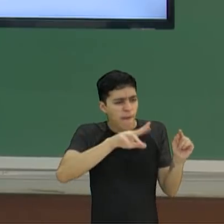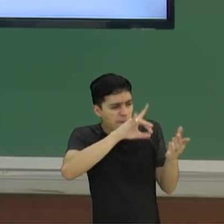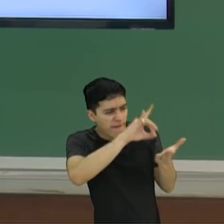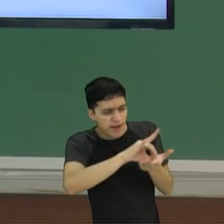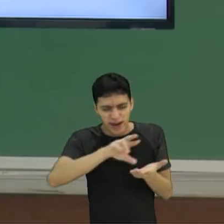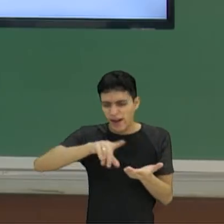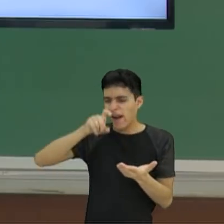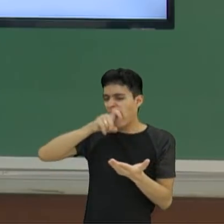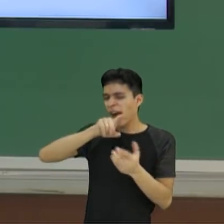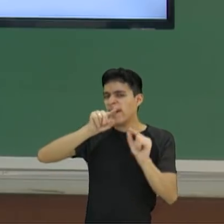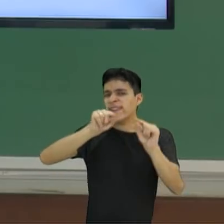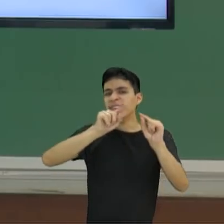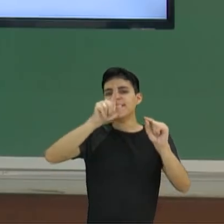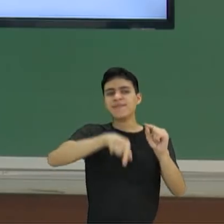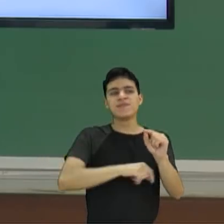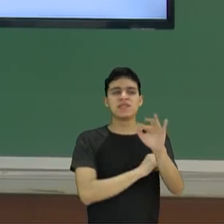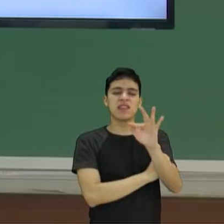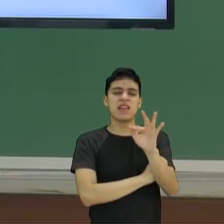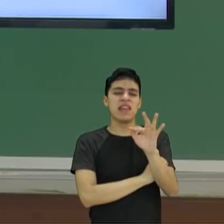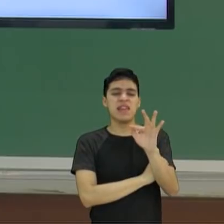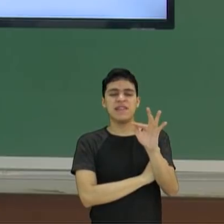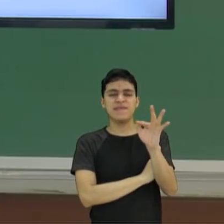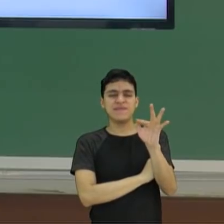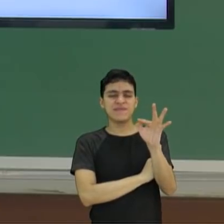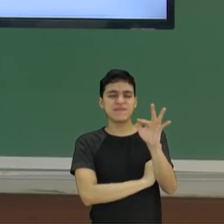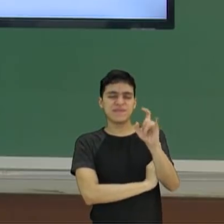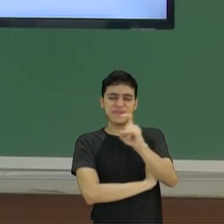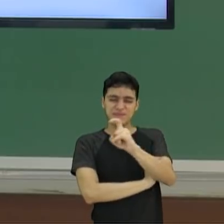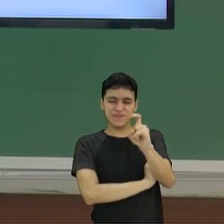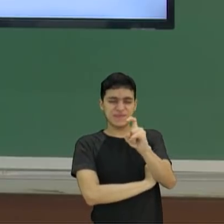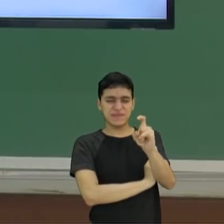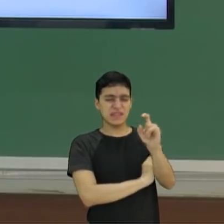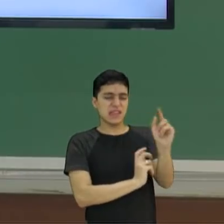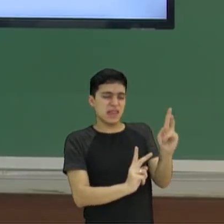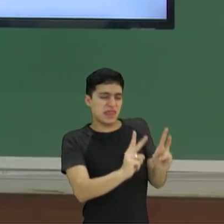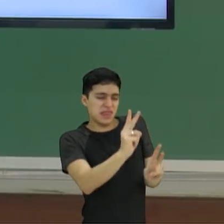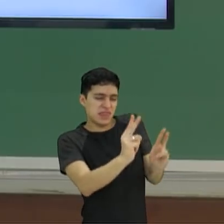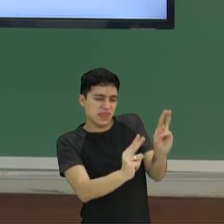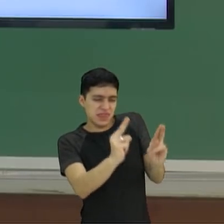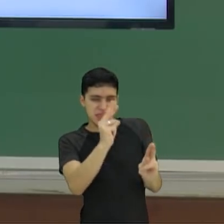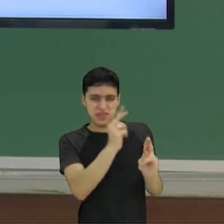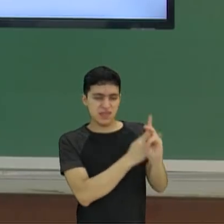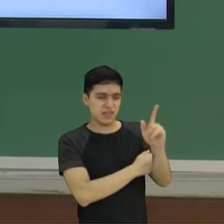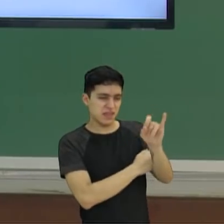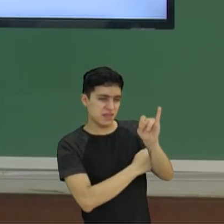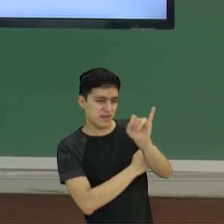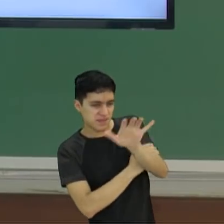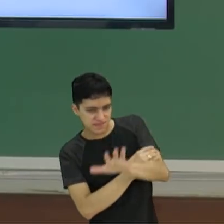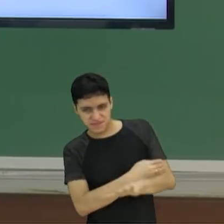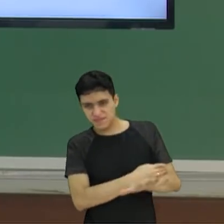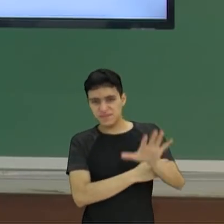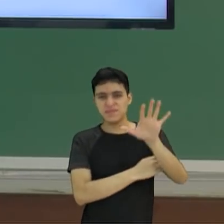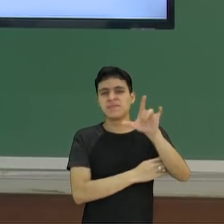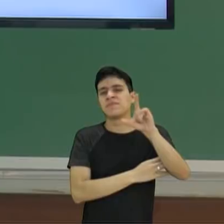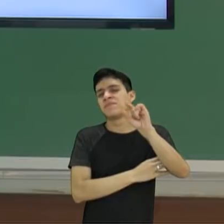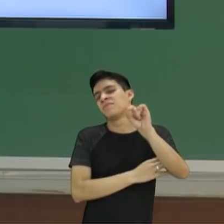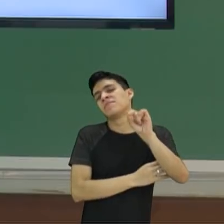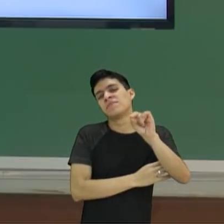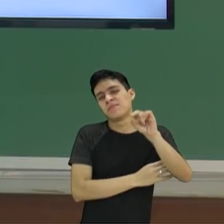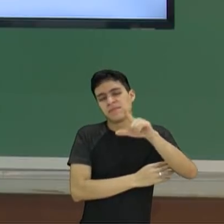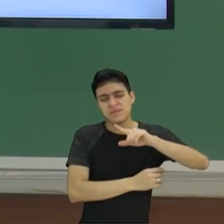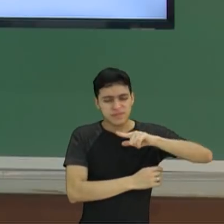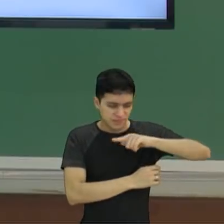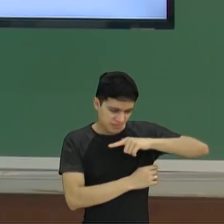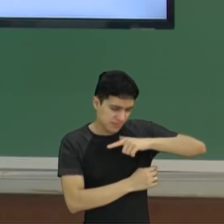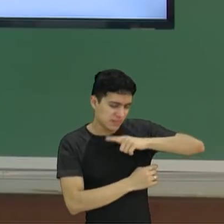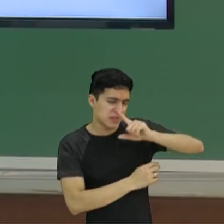verdade, nem como mentira. É uma farsa essa imagem. É uma imagem que traz